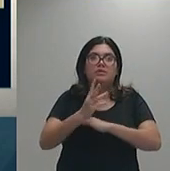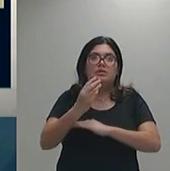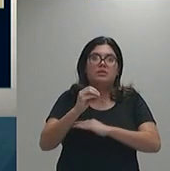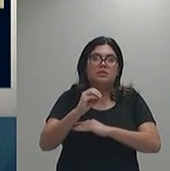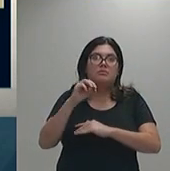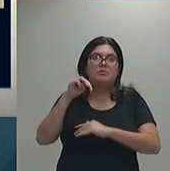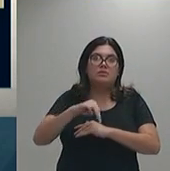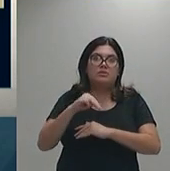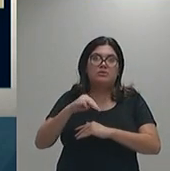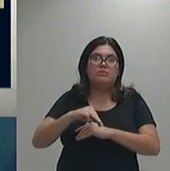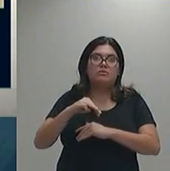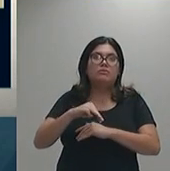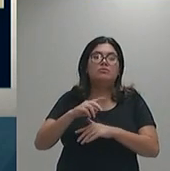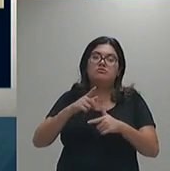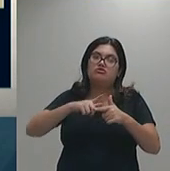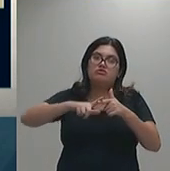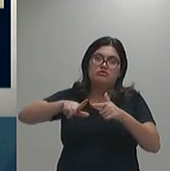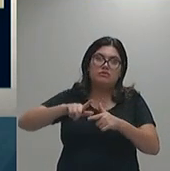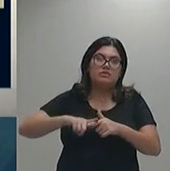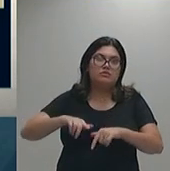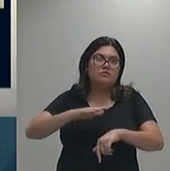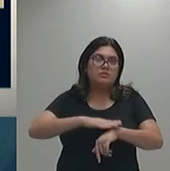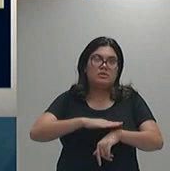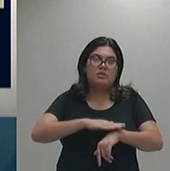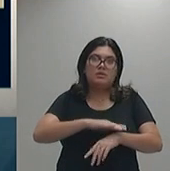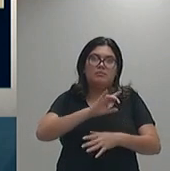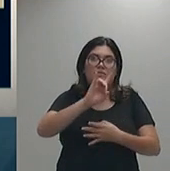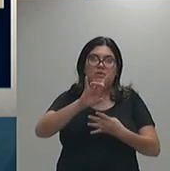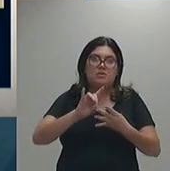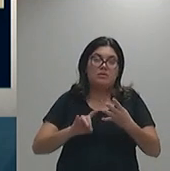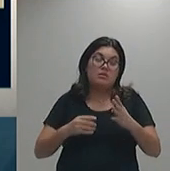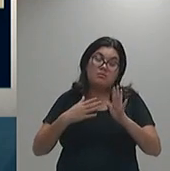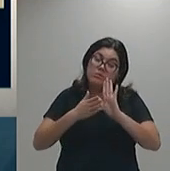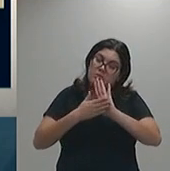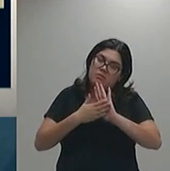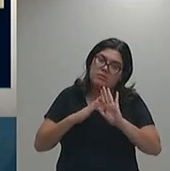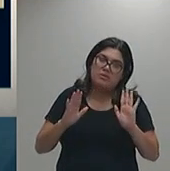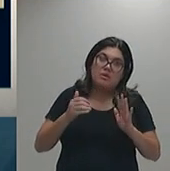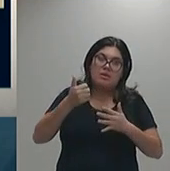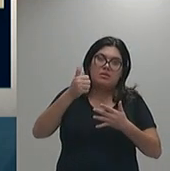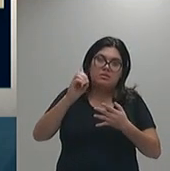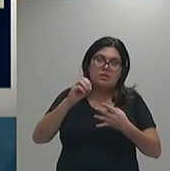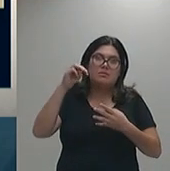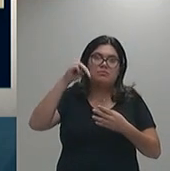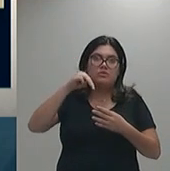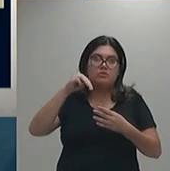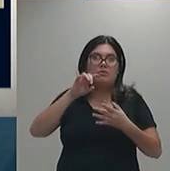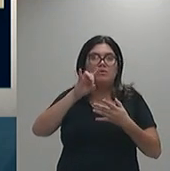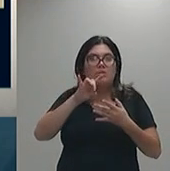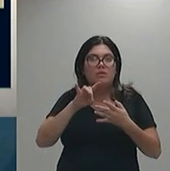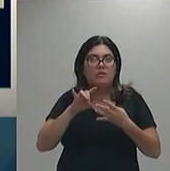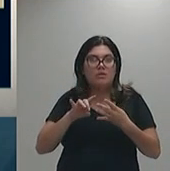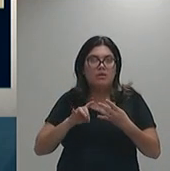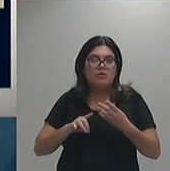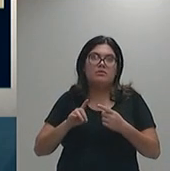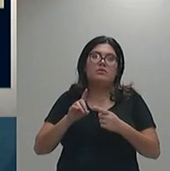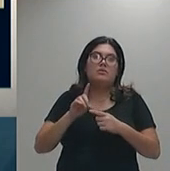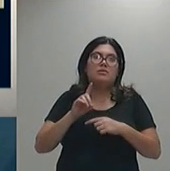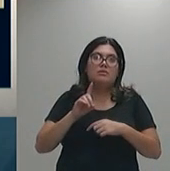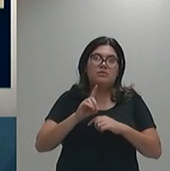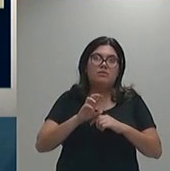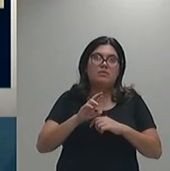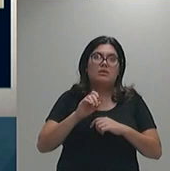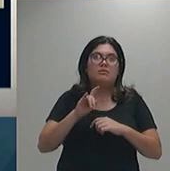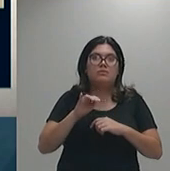proposta acho que não poderíamos fazer diferente 10 minutos para cada uma dessas do doutor Kabuto Dr